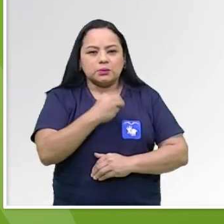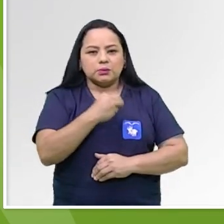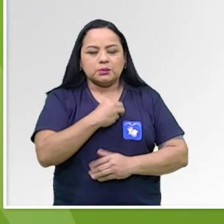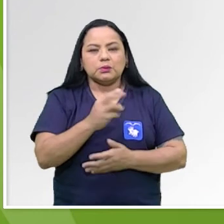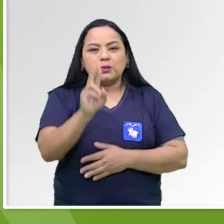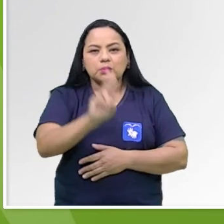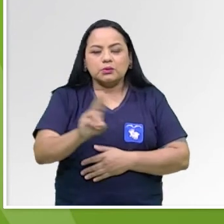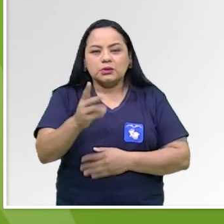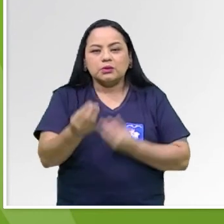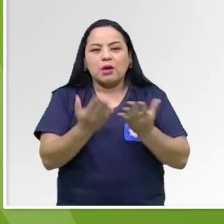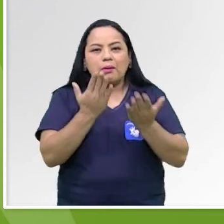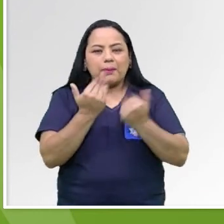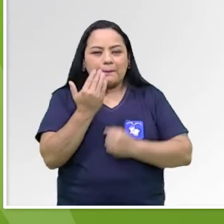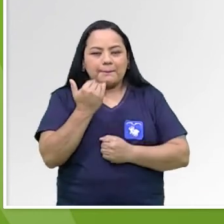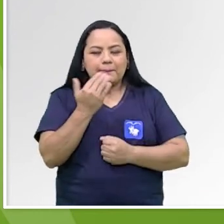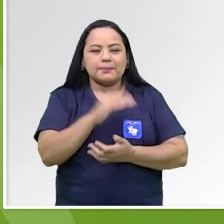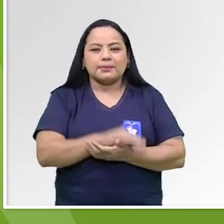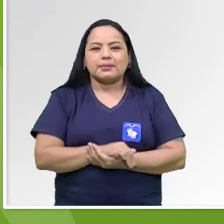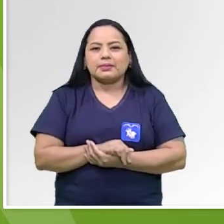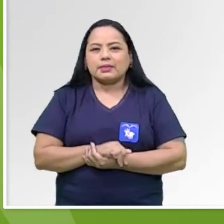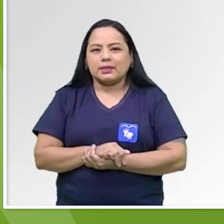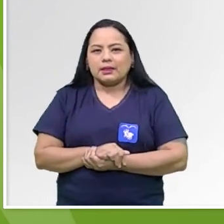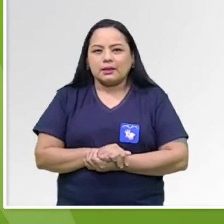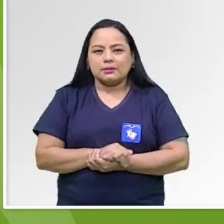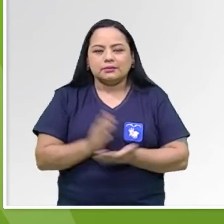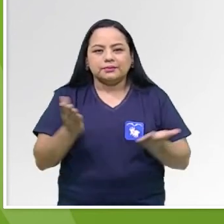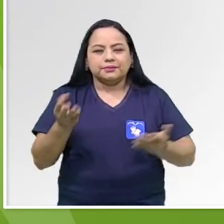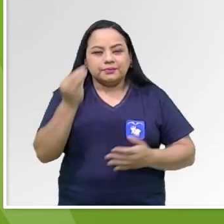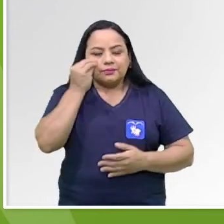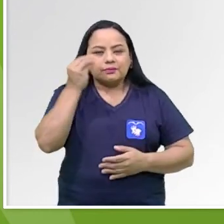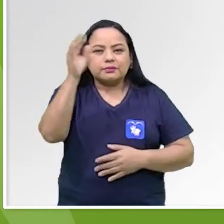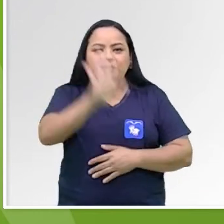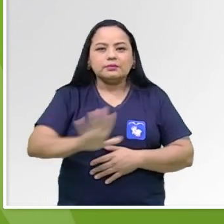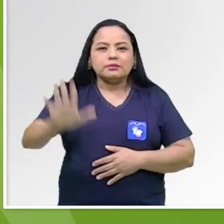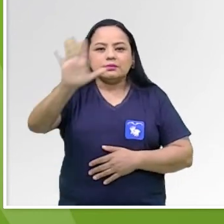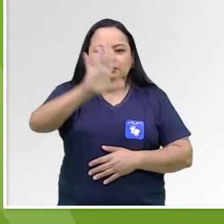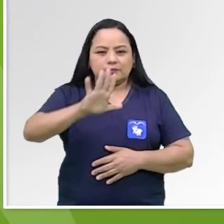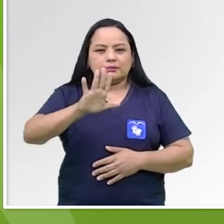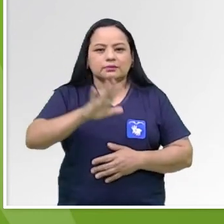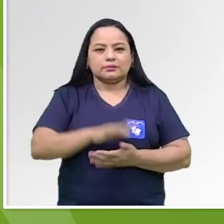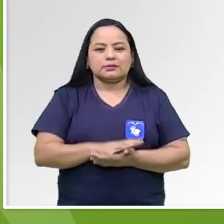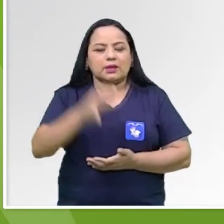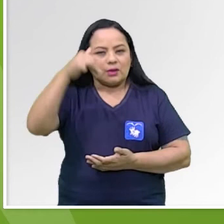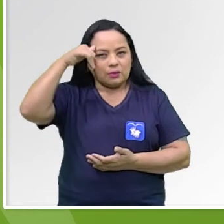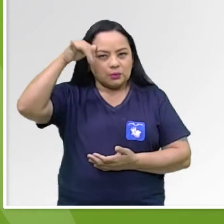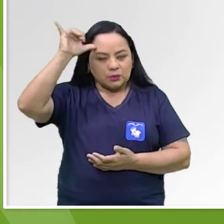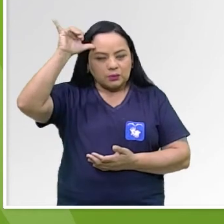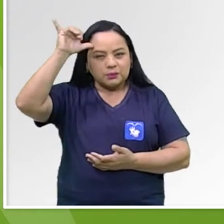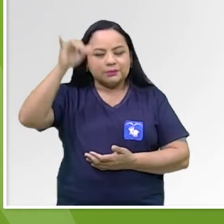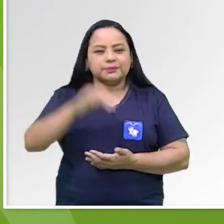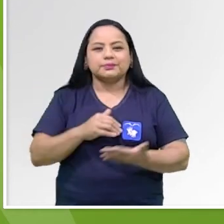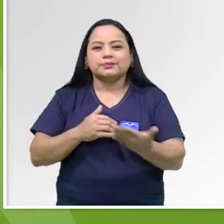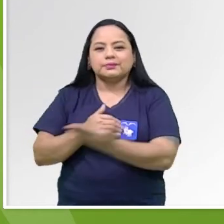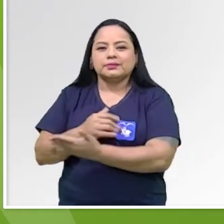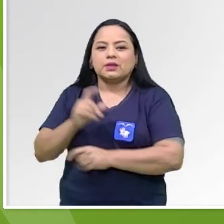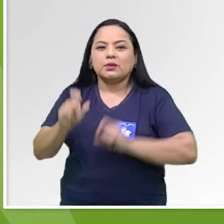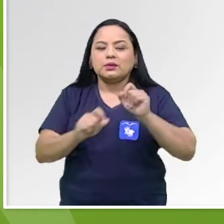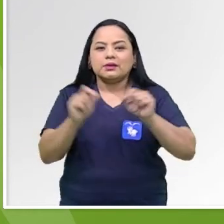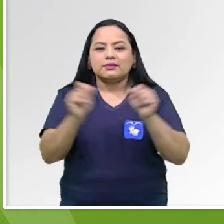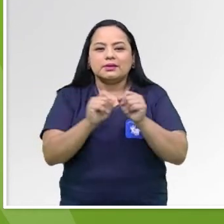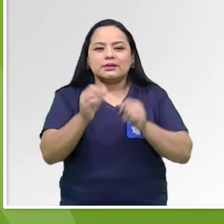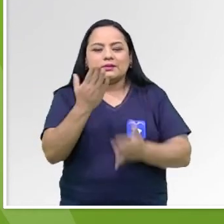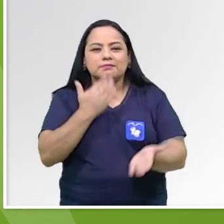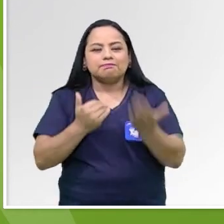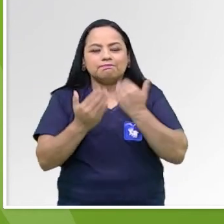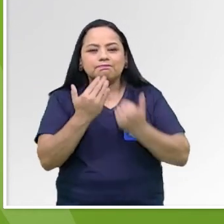usados como alimento. Olha só, aí a gente vê a imagem de bois, né? E aí o que eles estão fazendo? Estão se